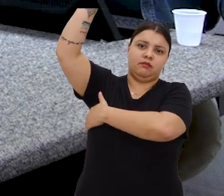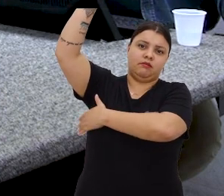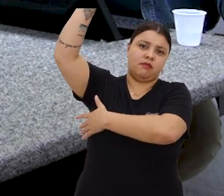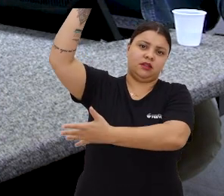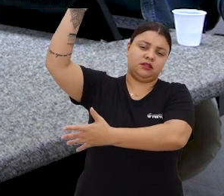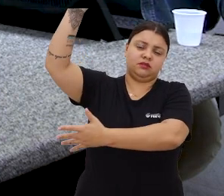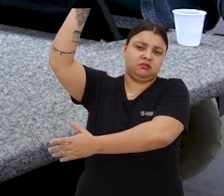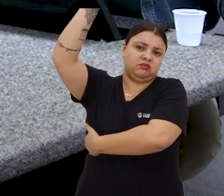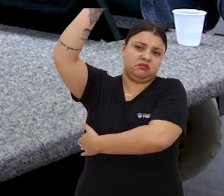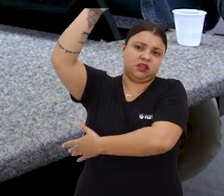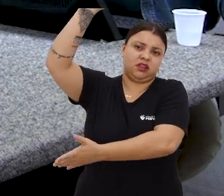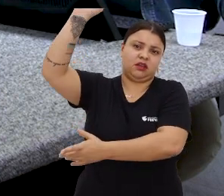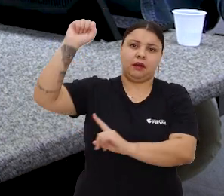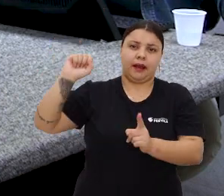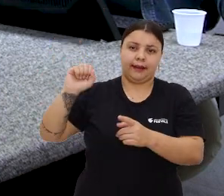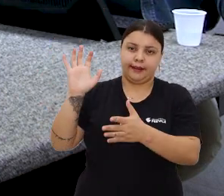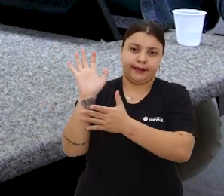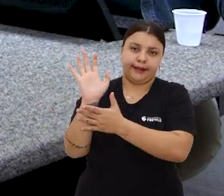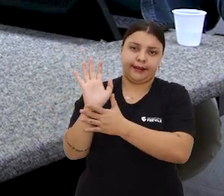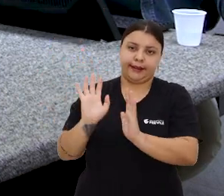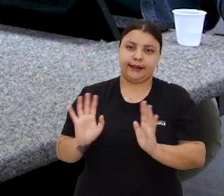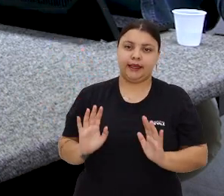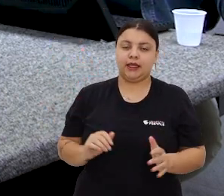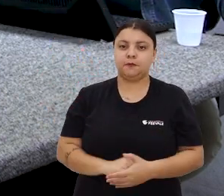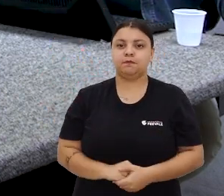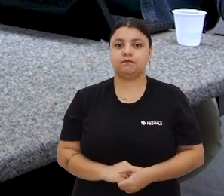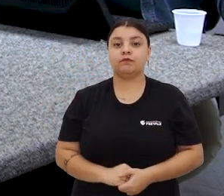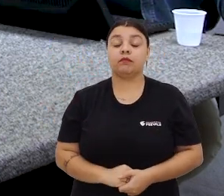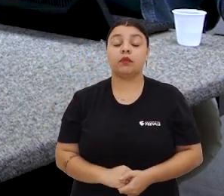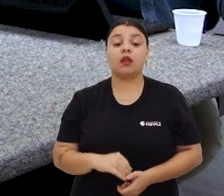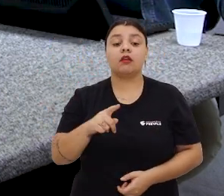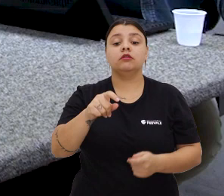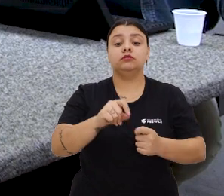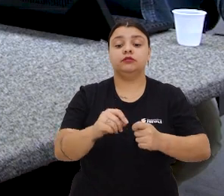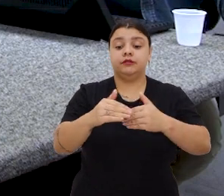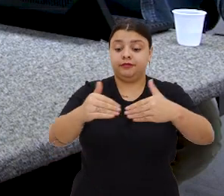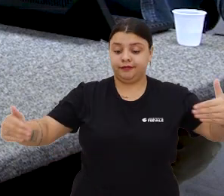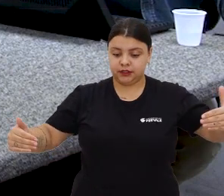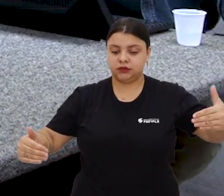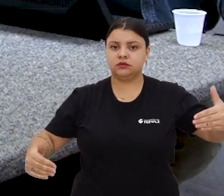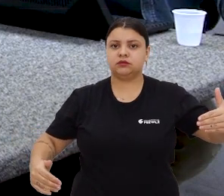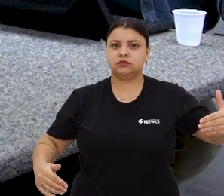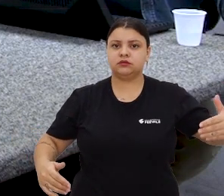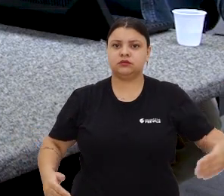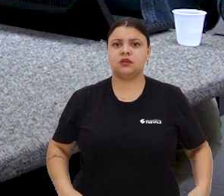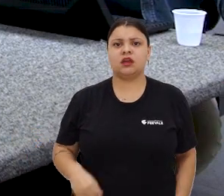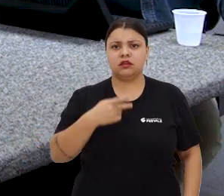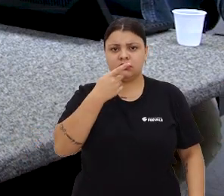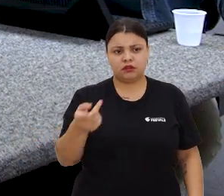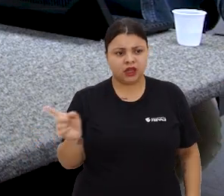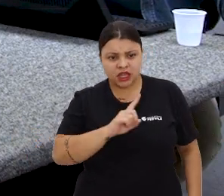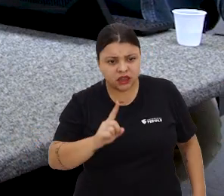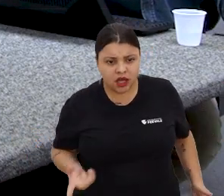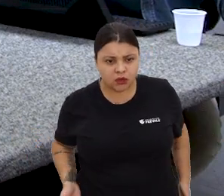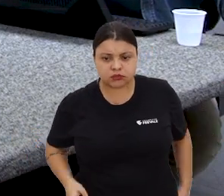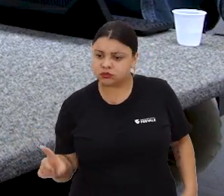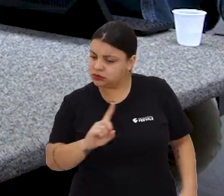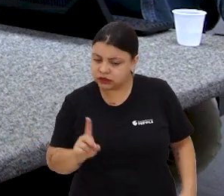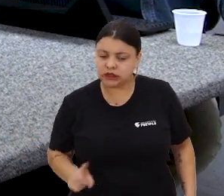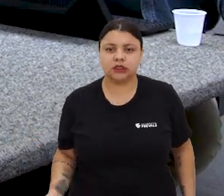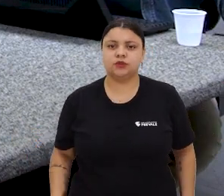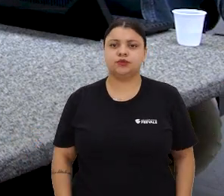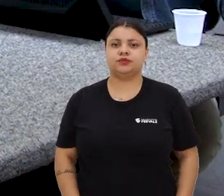na costela dele, não bateu no braço. O árbitro deu o pênalti, manteve a decisão. Eu falei que não tinha sido pênalti, e não foi pênalti. Tanto